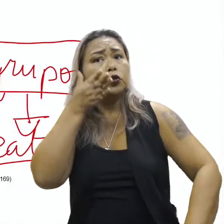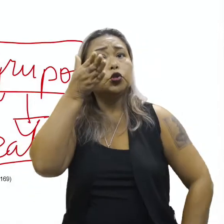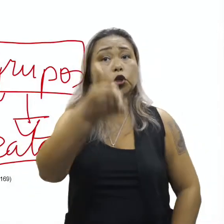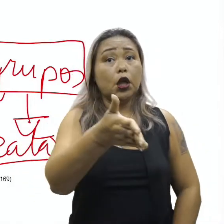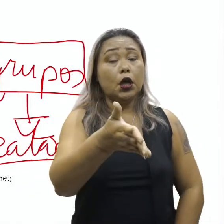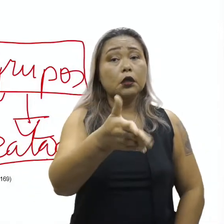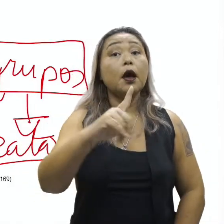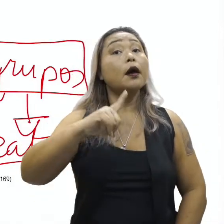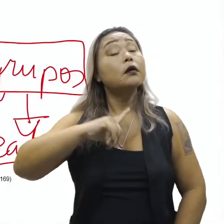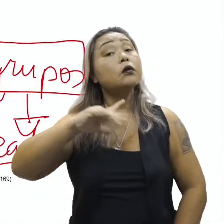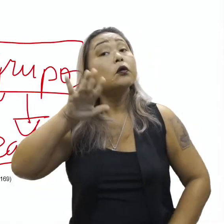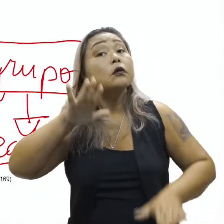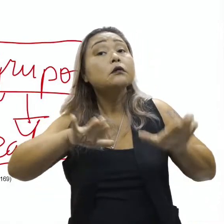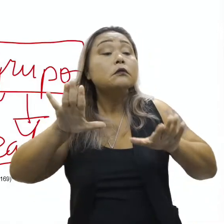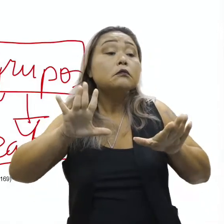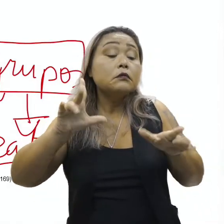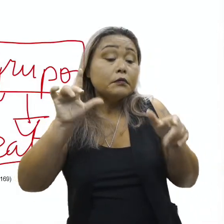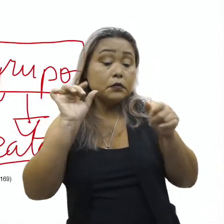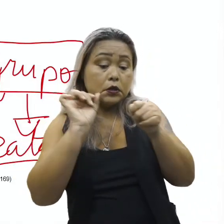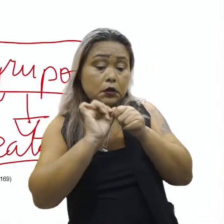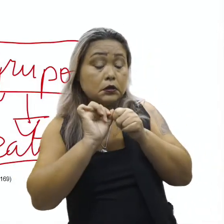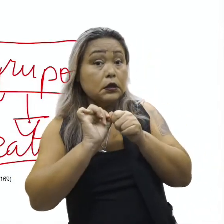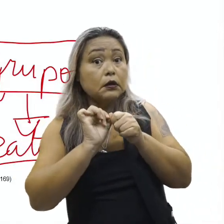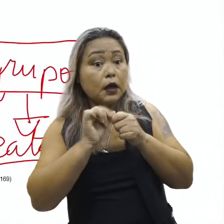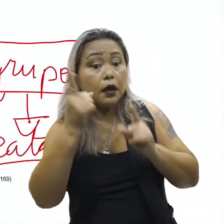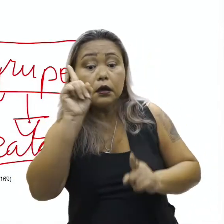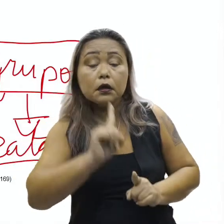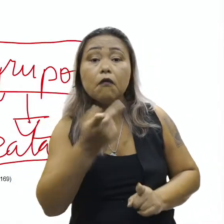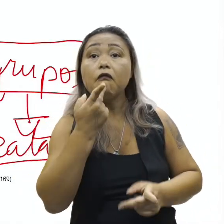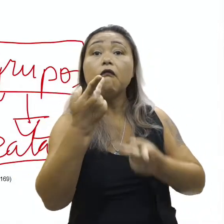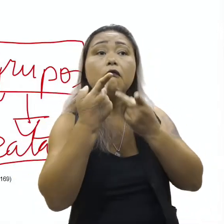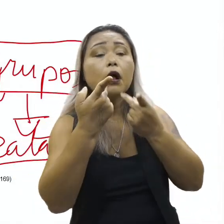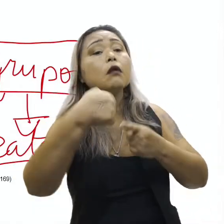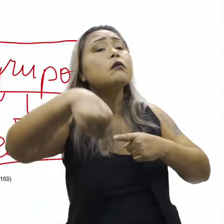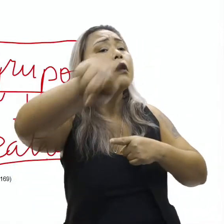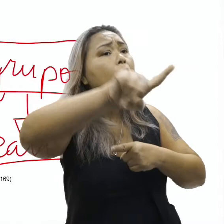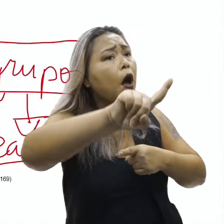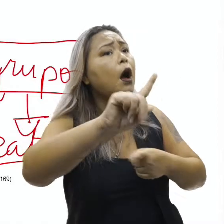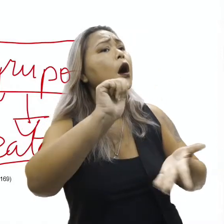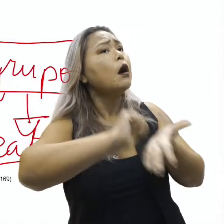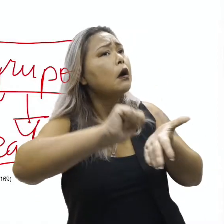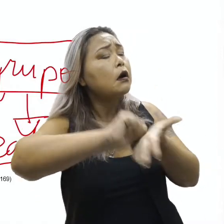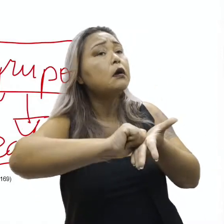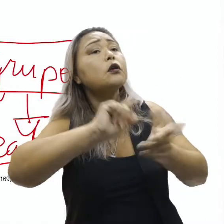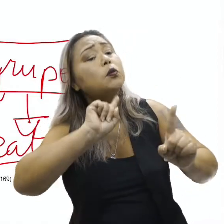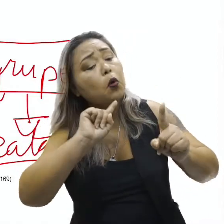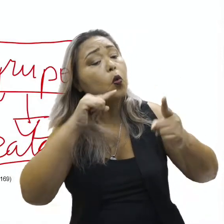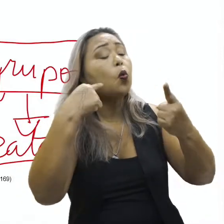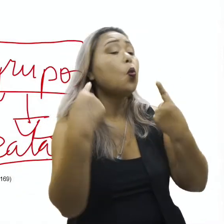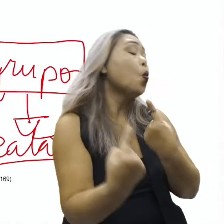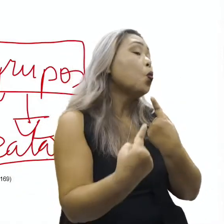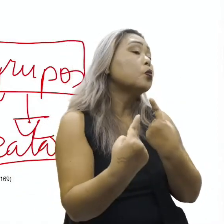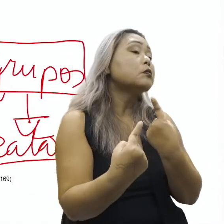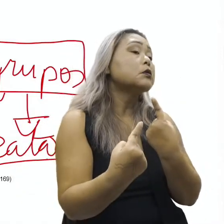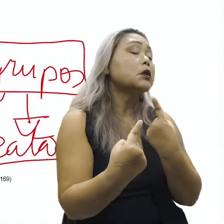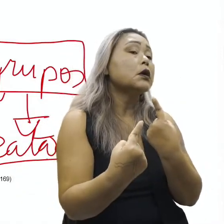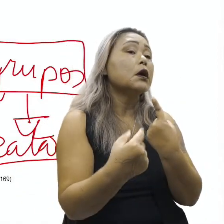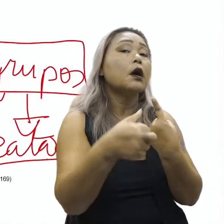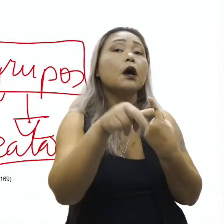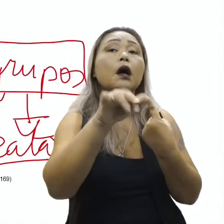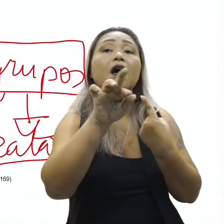pelo menos eu tenho que me fazer ser ouvida, né? Por exemplo, nós somos contra a reforma